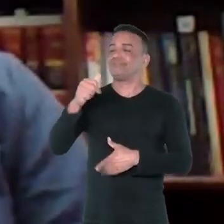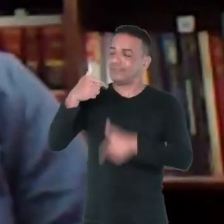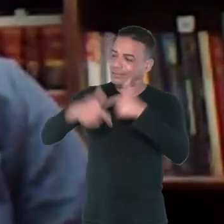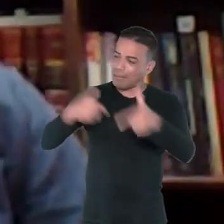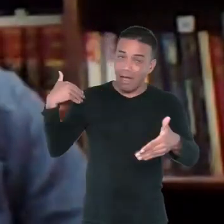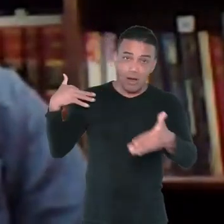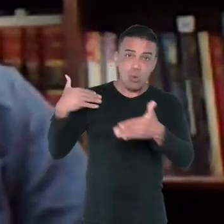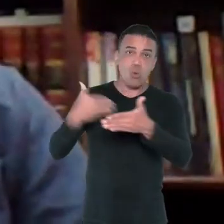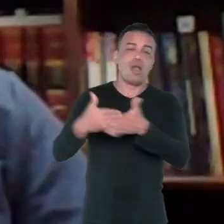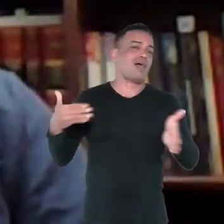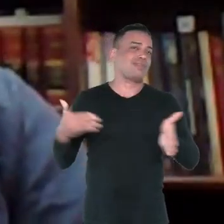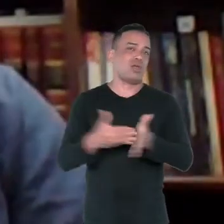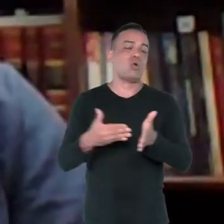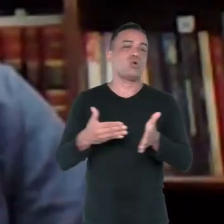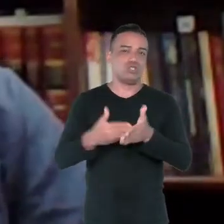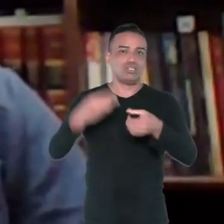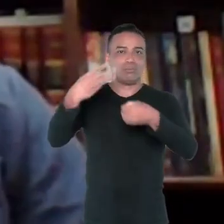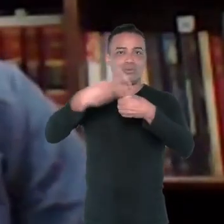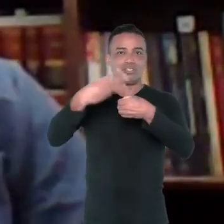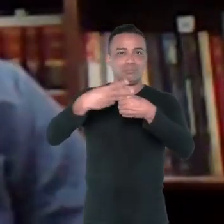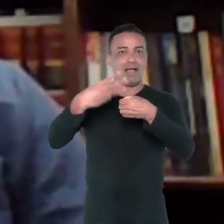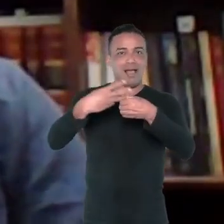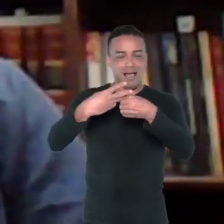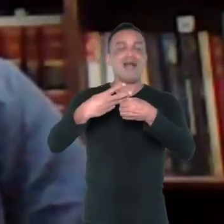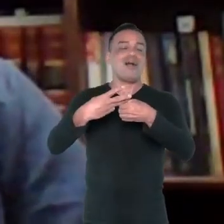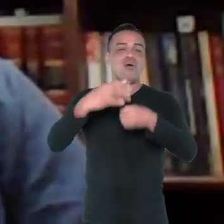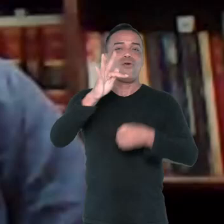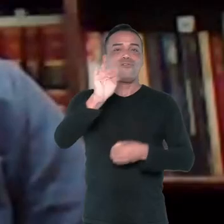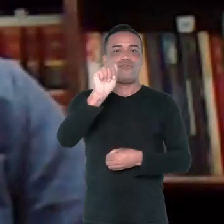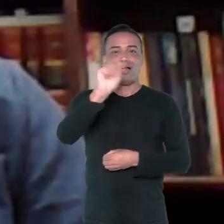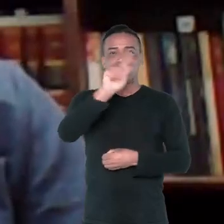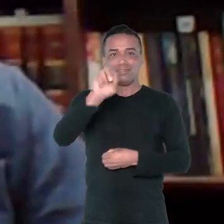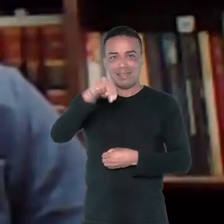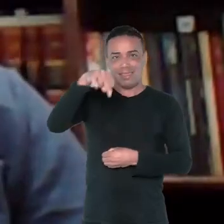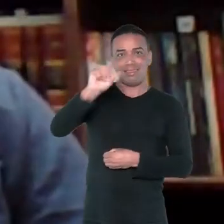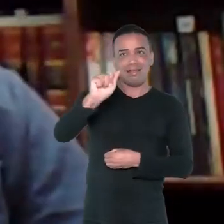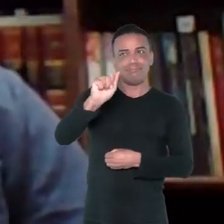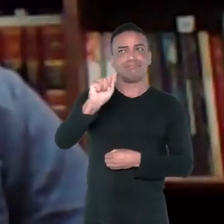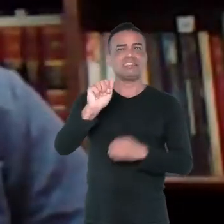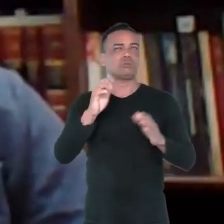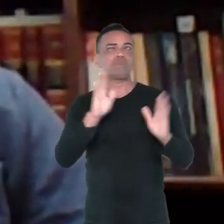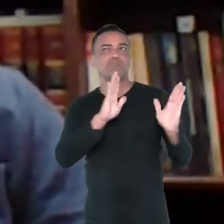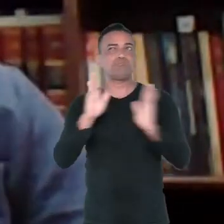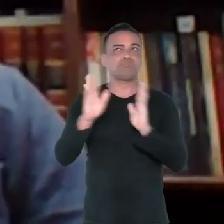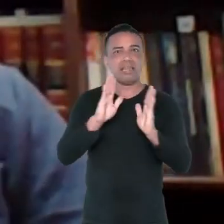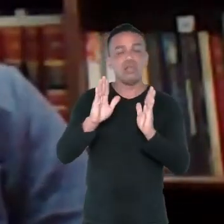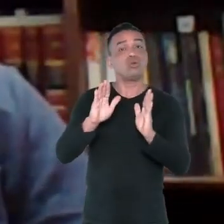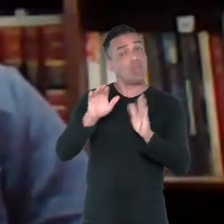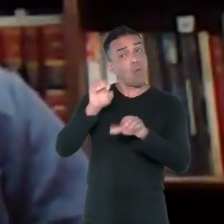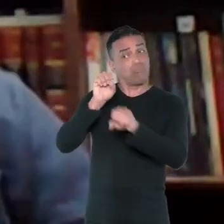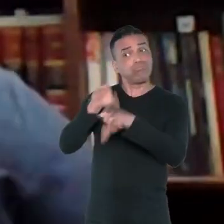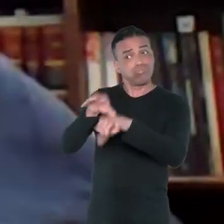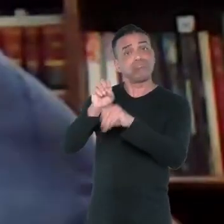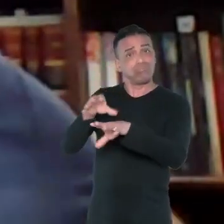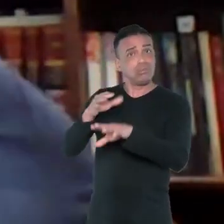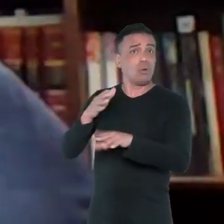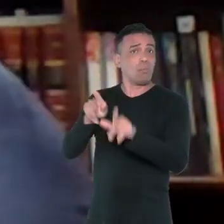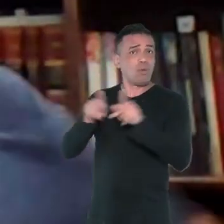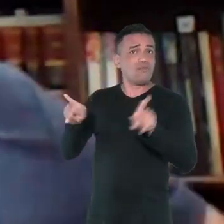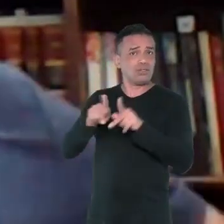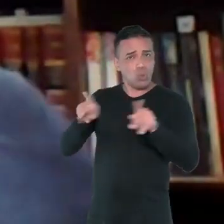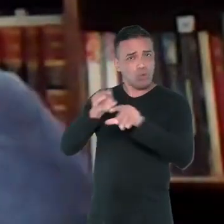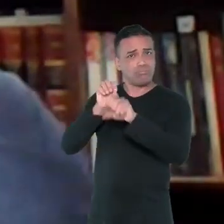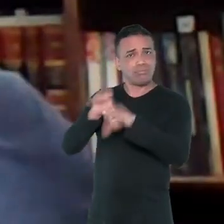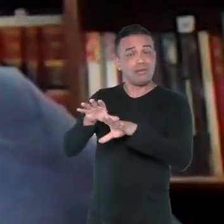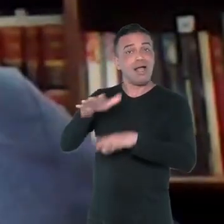livros. Estava fazendo. E durante um tempo eu dei aula, né,